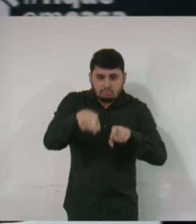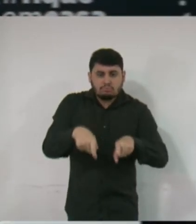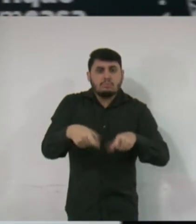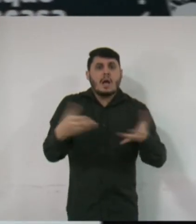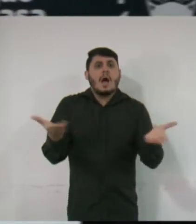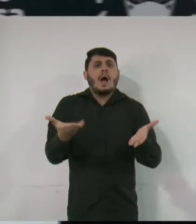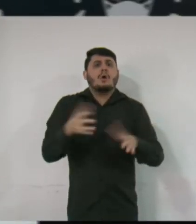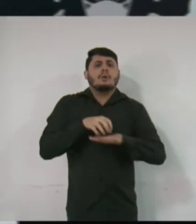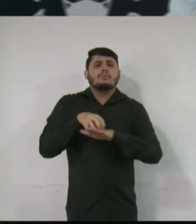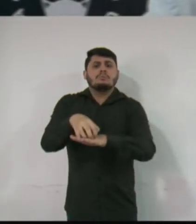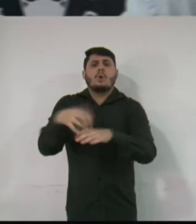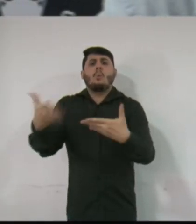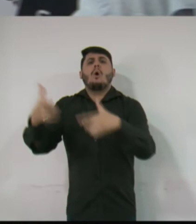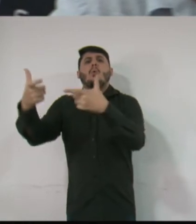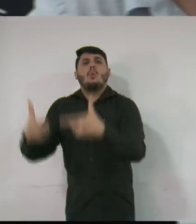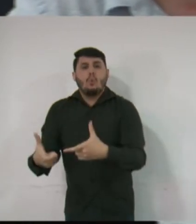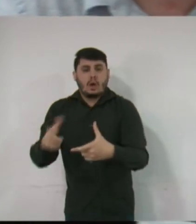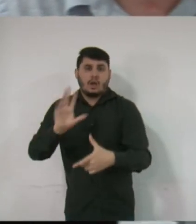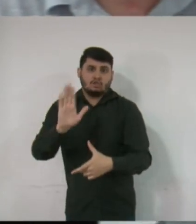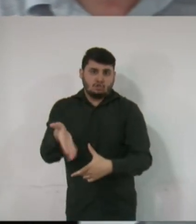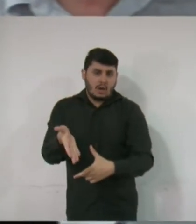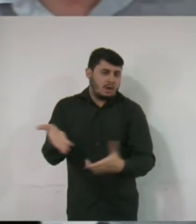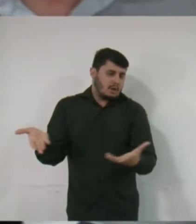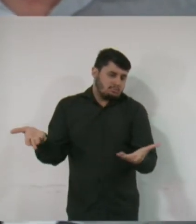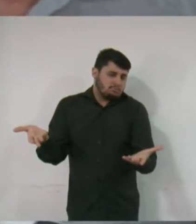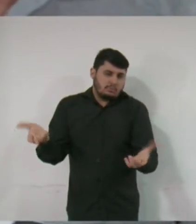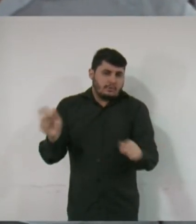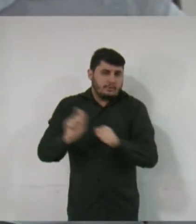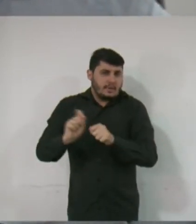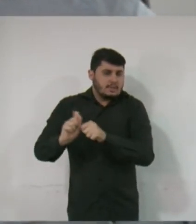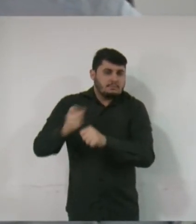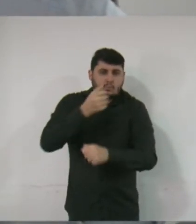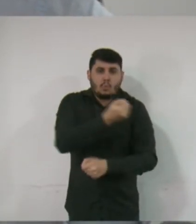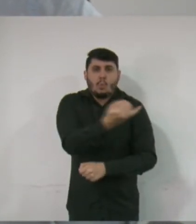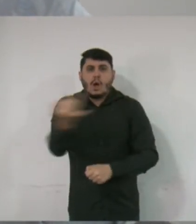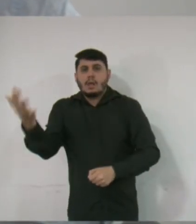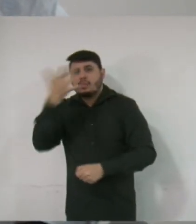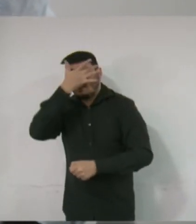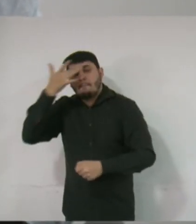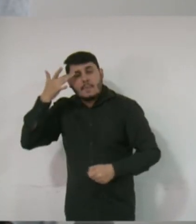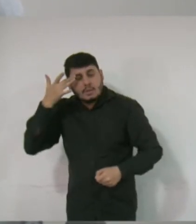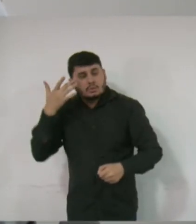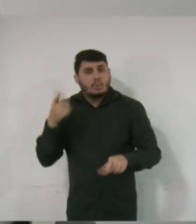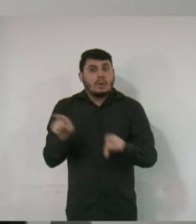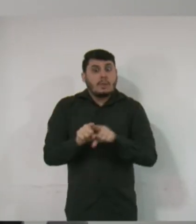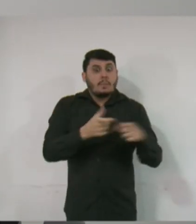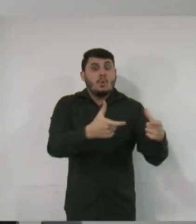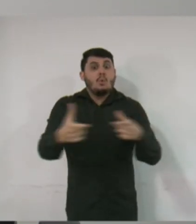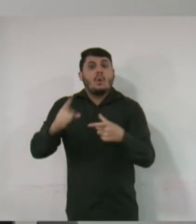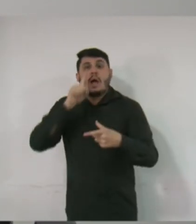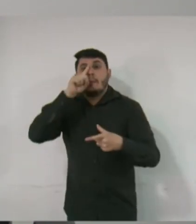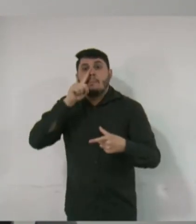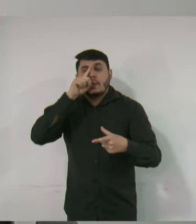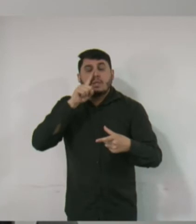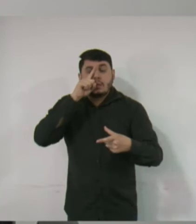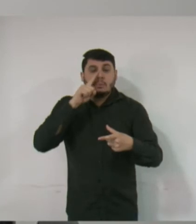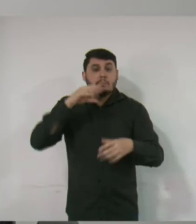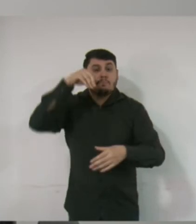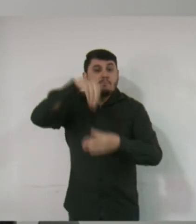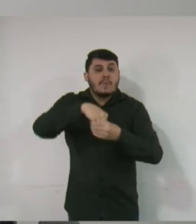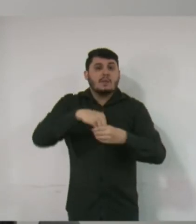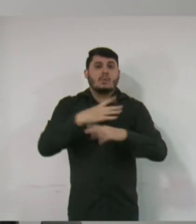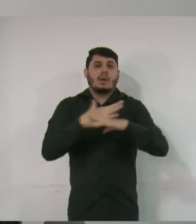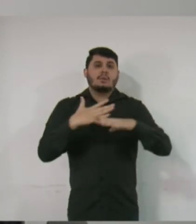poderá ser testado? E como a Secretaria de Saúde vem identificando quais as áreas de risco? Na semana passada a